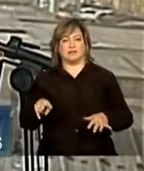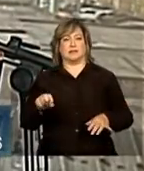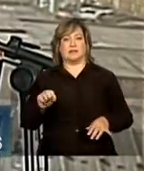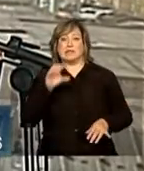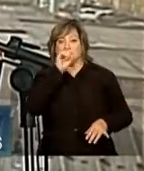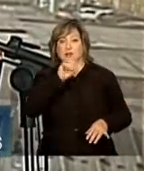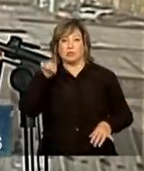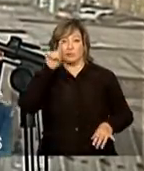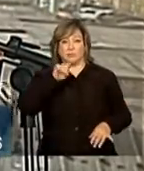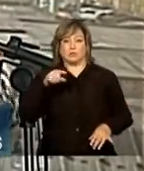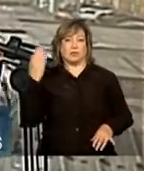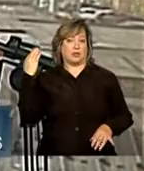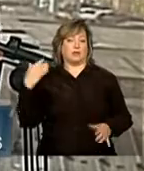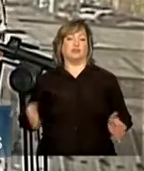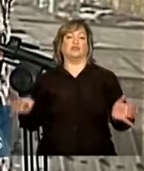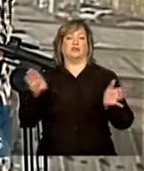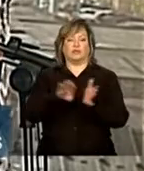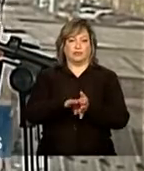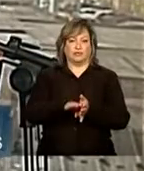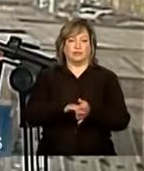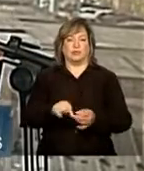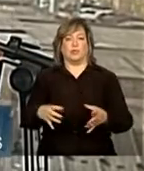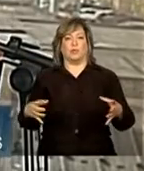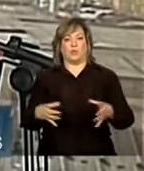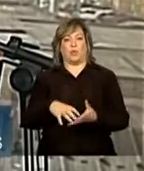chegaram à segunda leva. Nós vamos ter